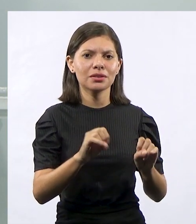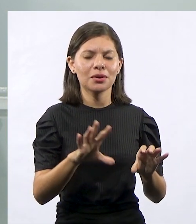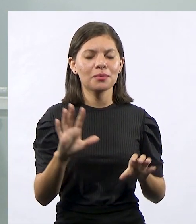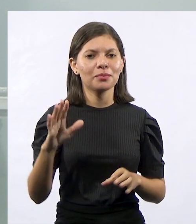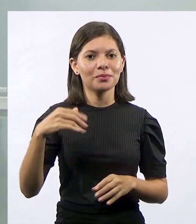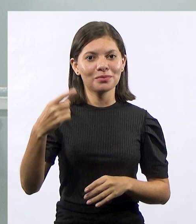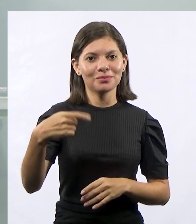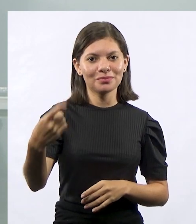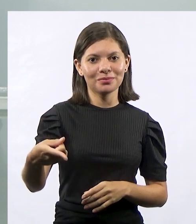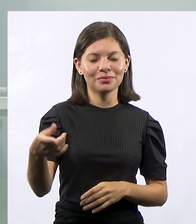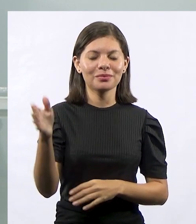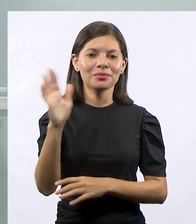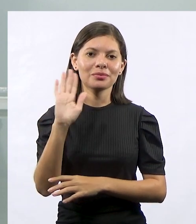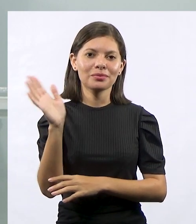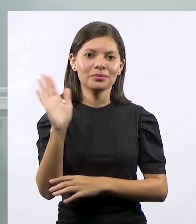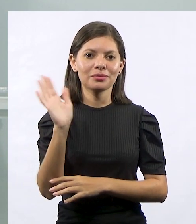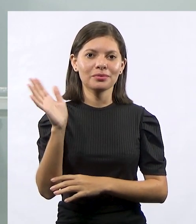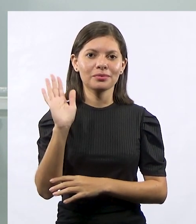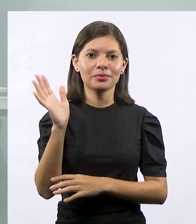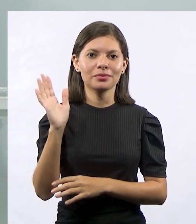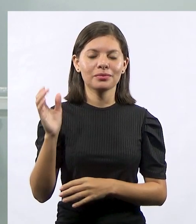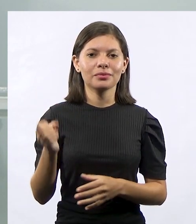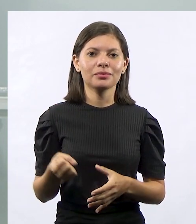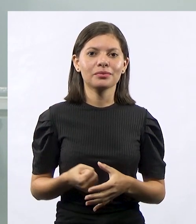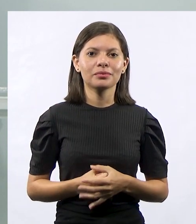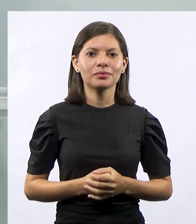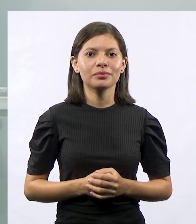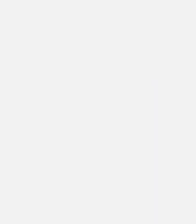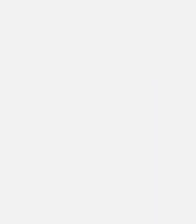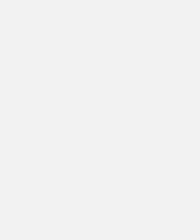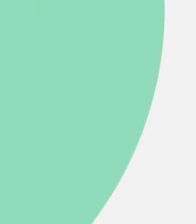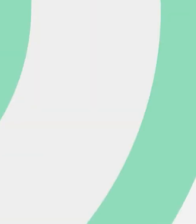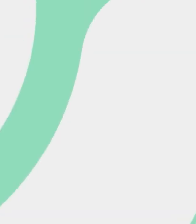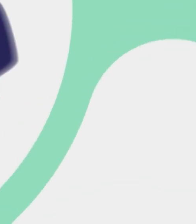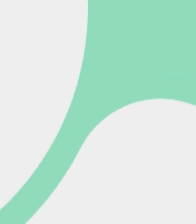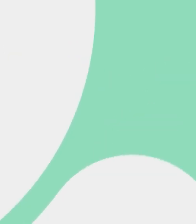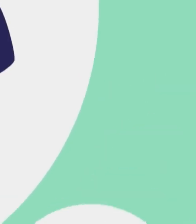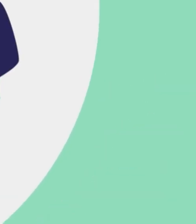nossa educação. Até a próxima, bonanças!